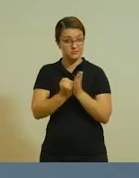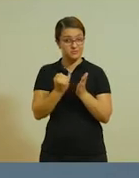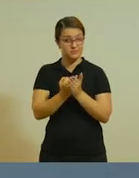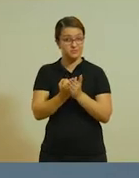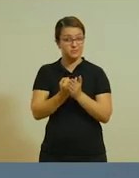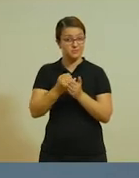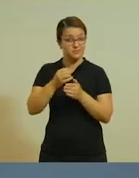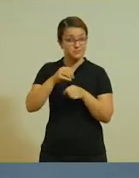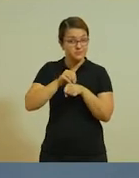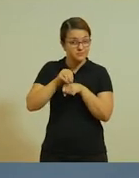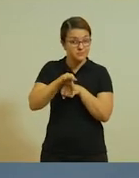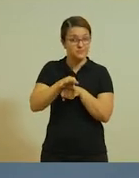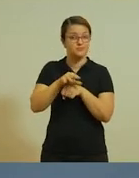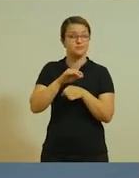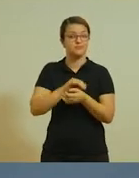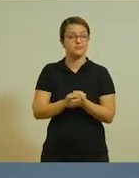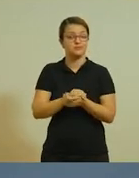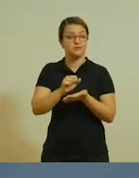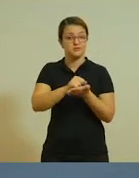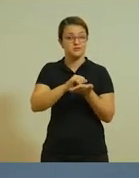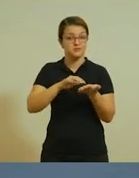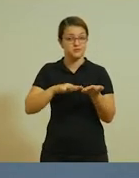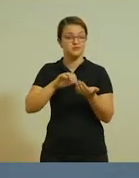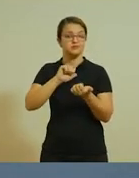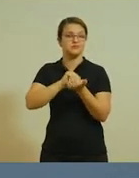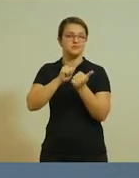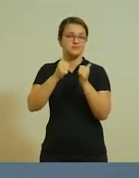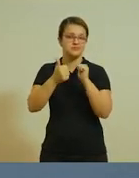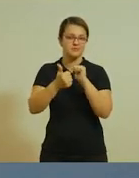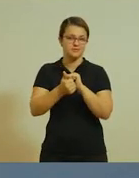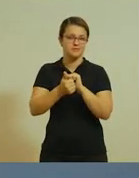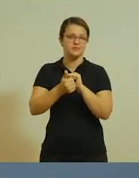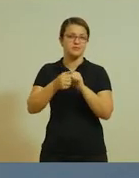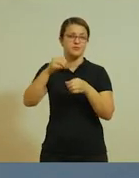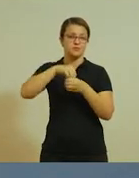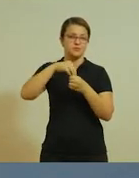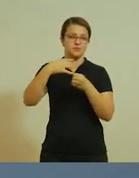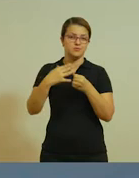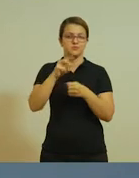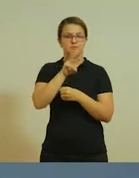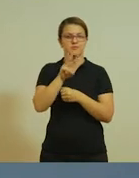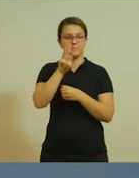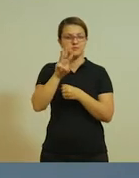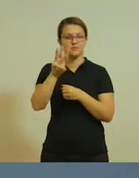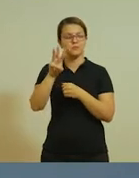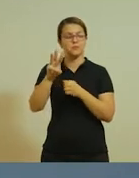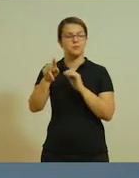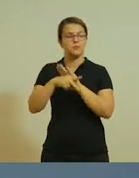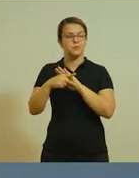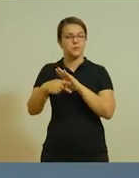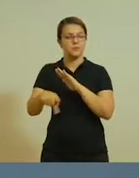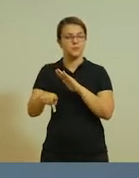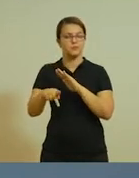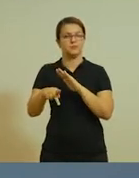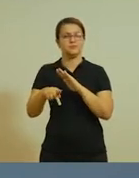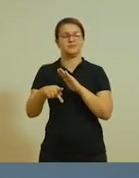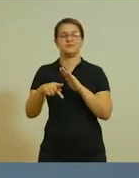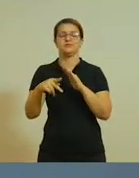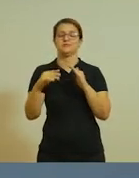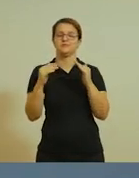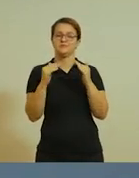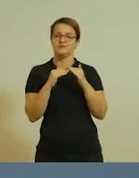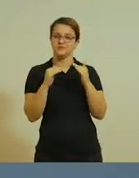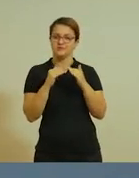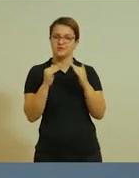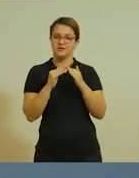conversar com vocês sobre possibilidades de adaptações do nosso conteúdo do link Lição de Casa para Crianças com